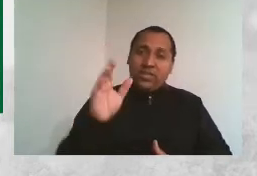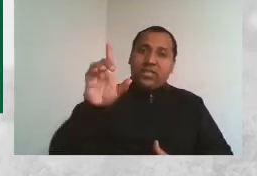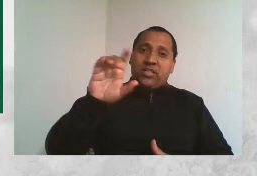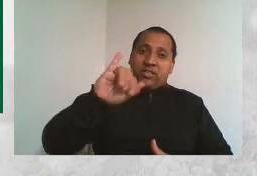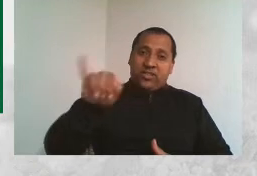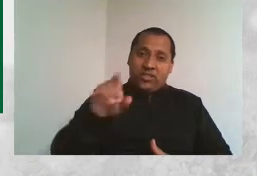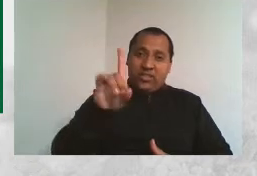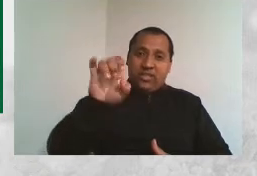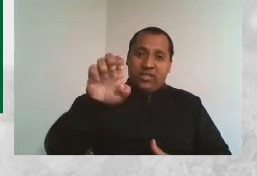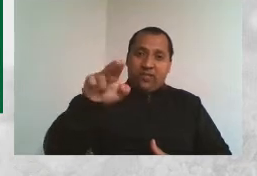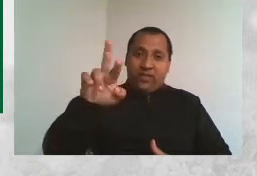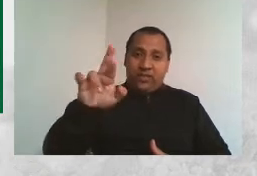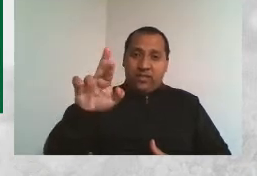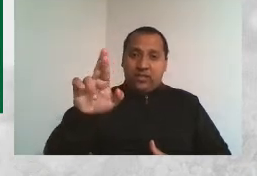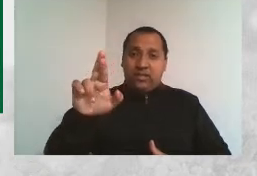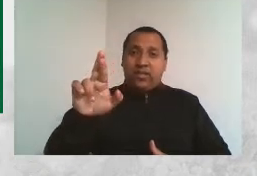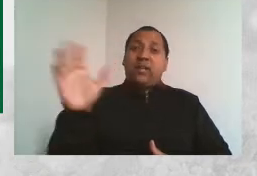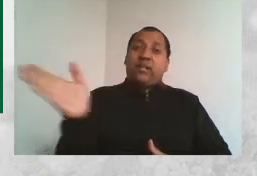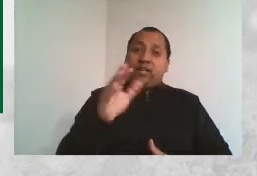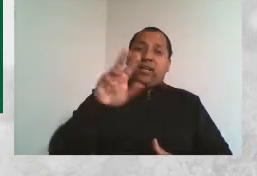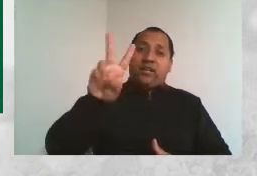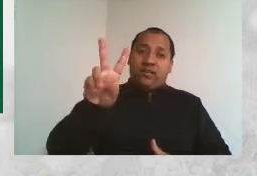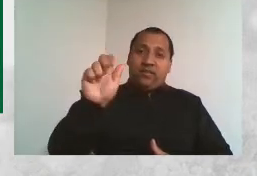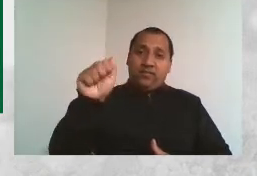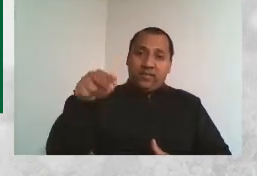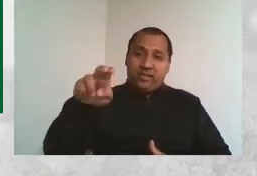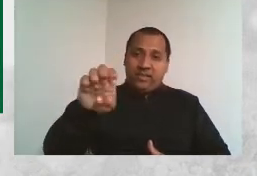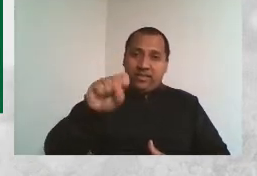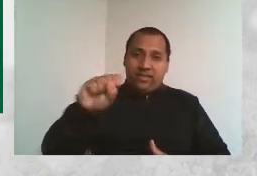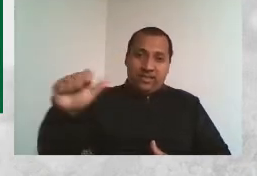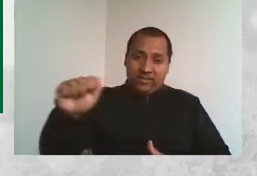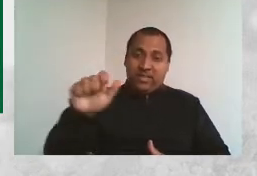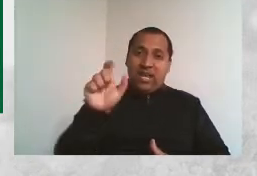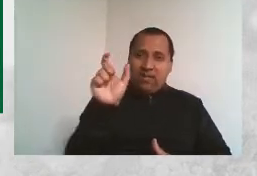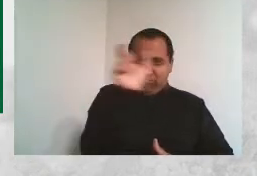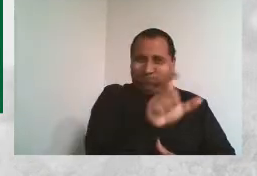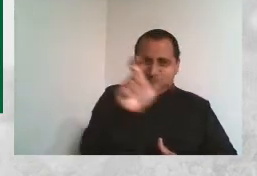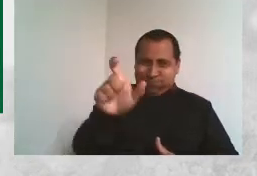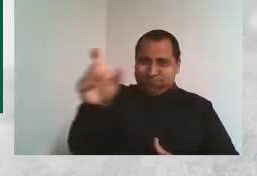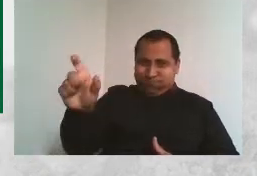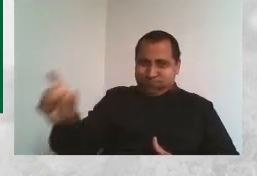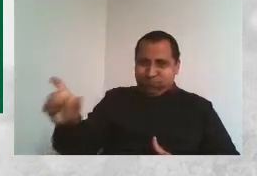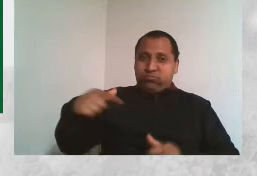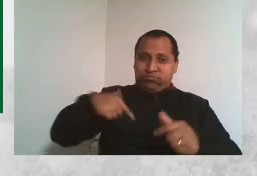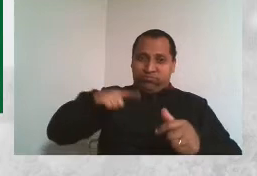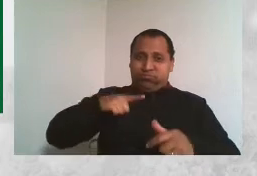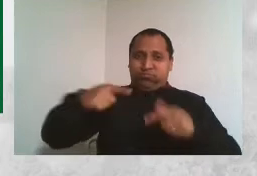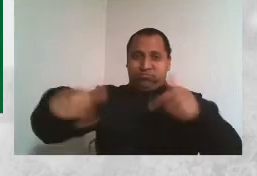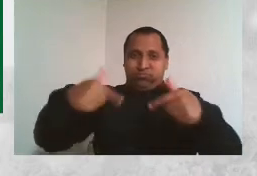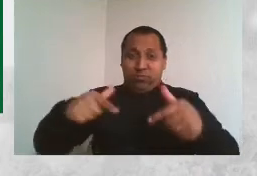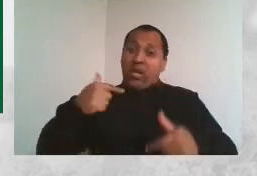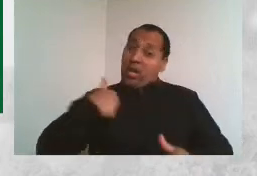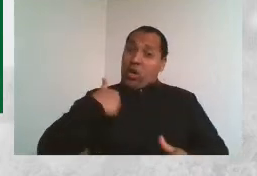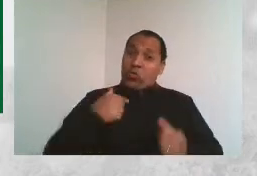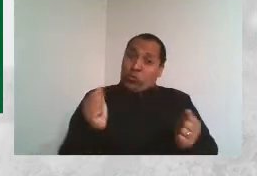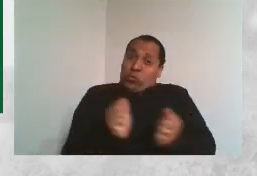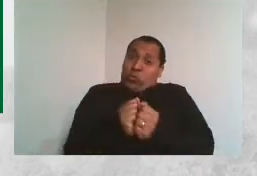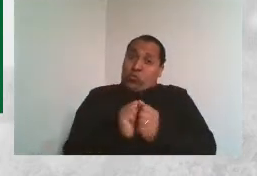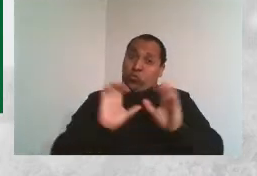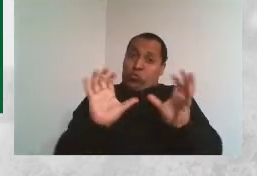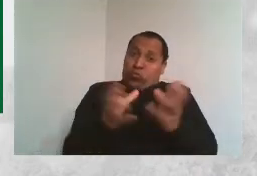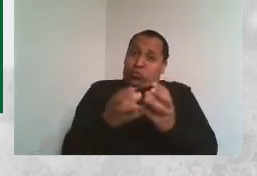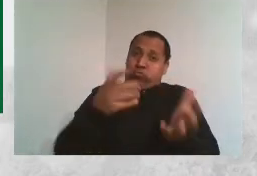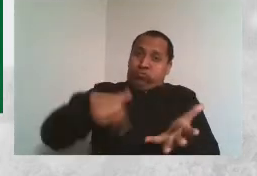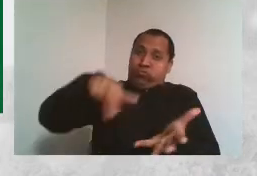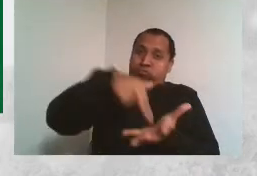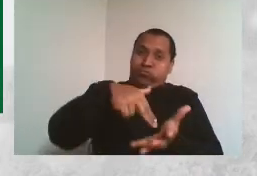Jennifer Harder e a professora Vanessa Alves, e eu também faço parte desse núcleo. Então, nós temos